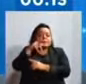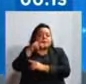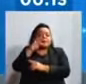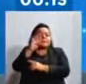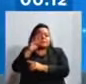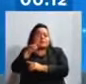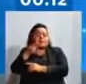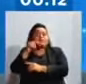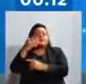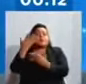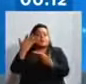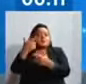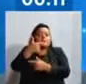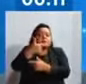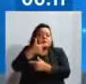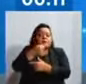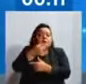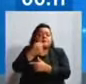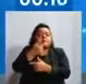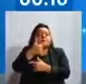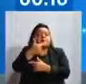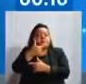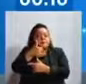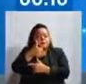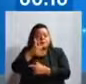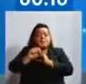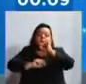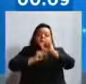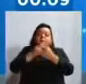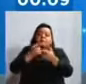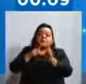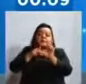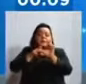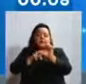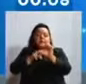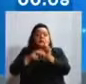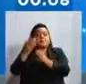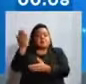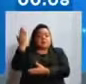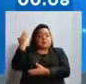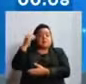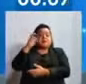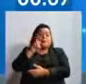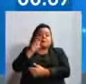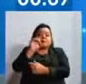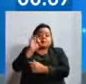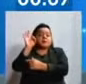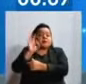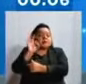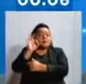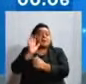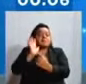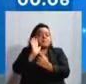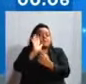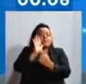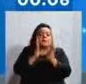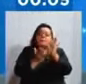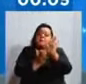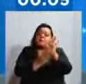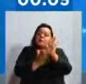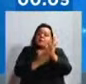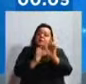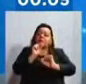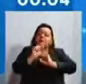exercício 2021-2022 e também aos débitos anteriores, 50%. Também vamos apresentar uma proposta